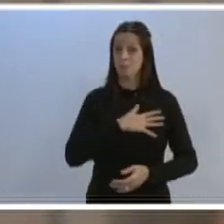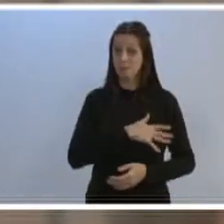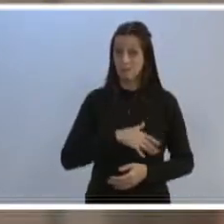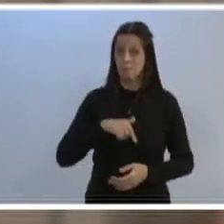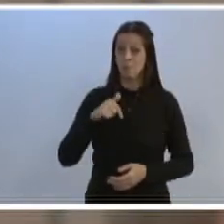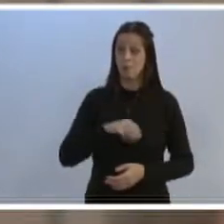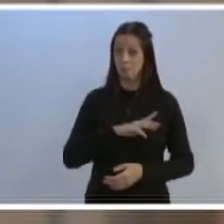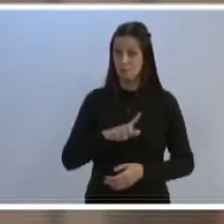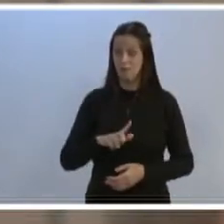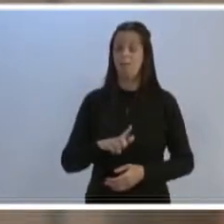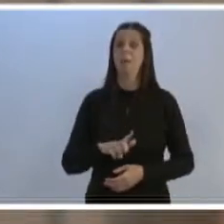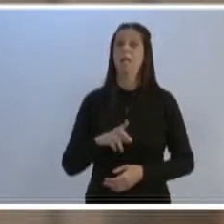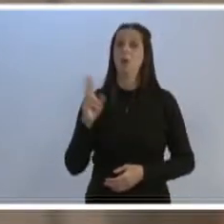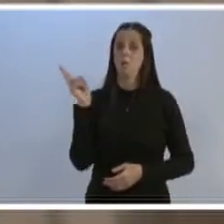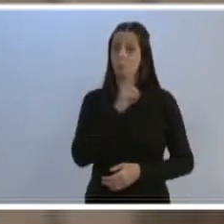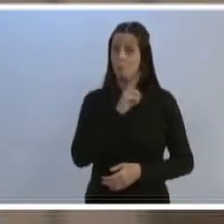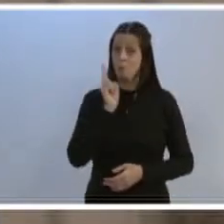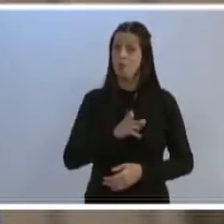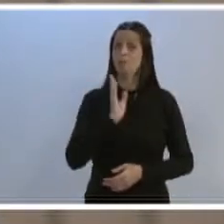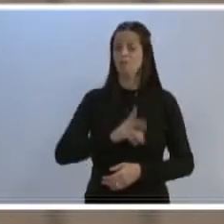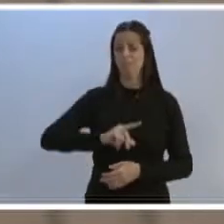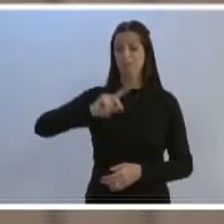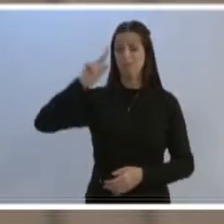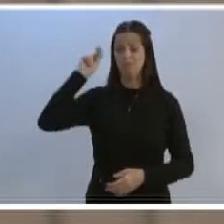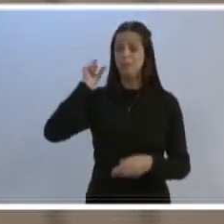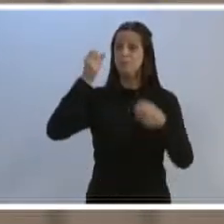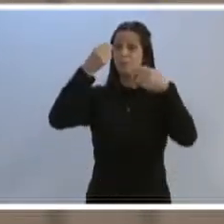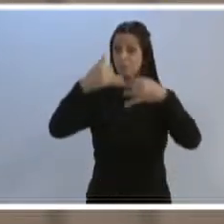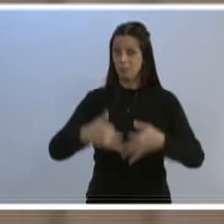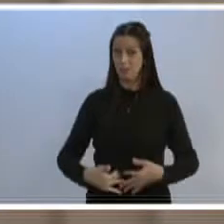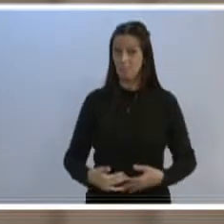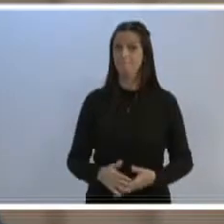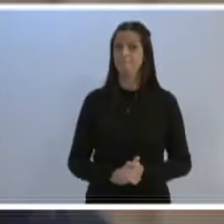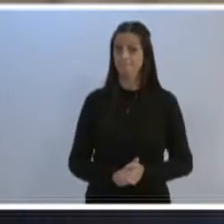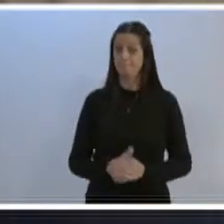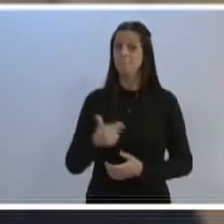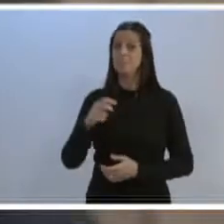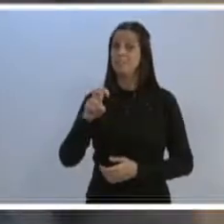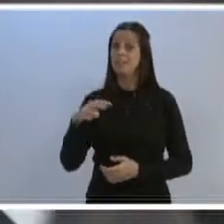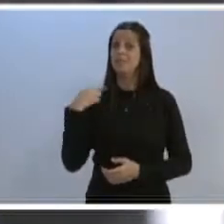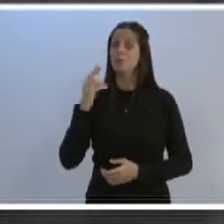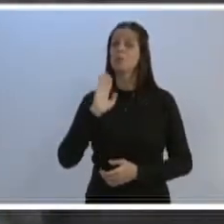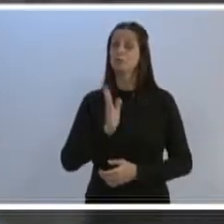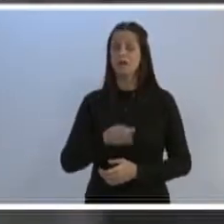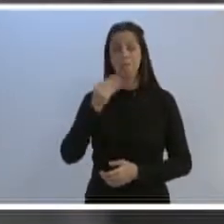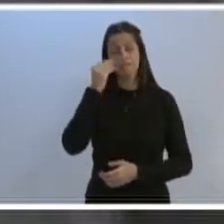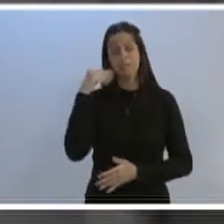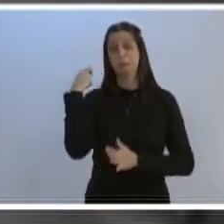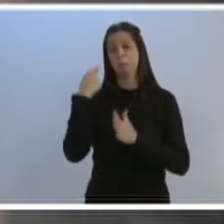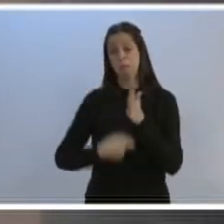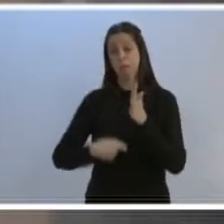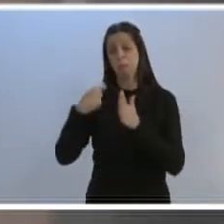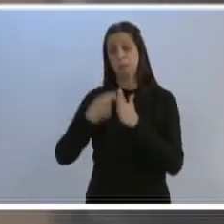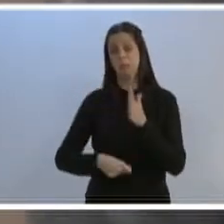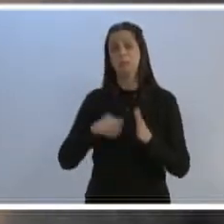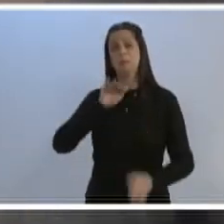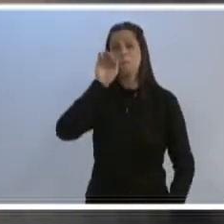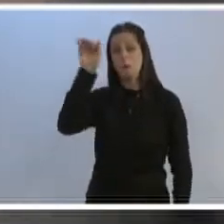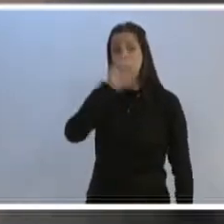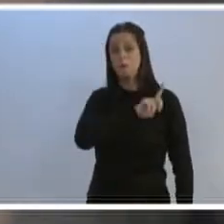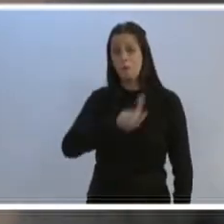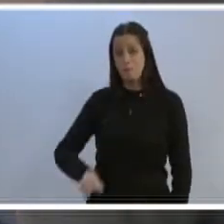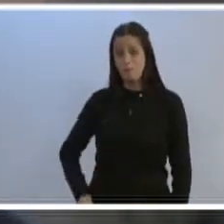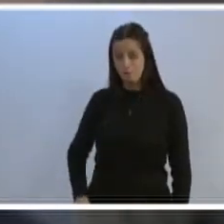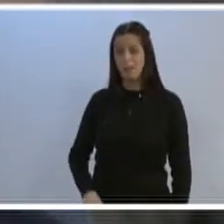grave a tempo a gente tem falado nessa casa esta casa no conjunto os 15 vereadores há muito tempo vem reivindicando junto ao governo do estado fizemos um requerimento